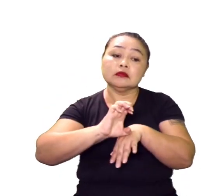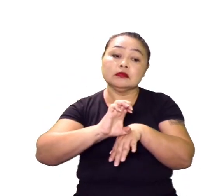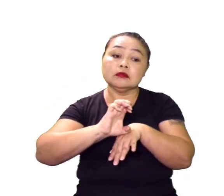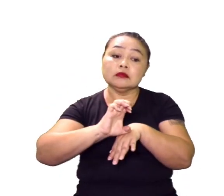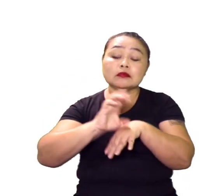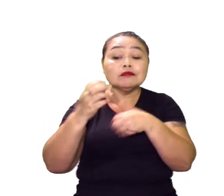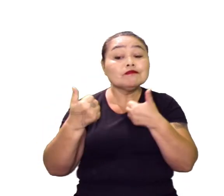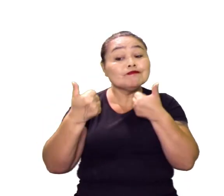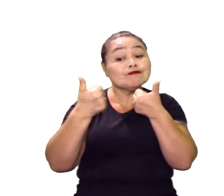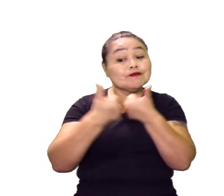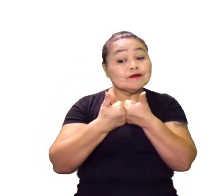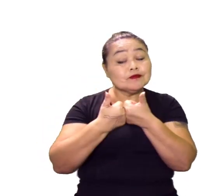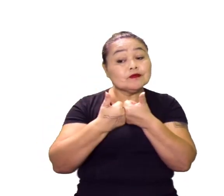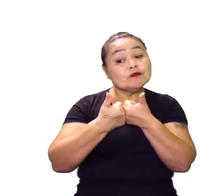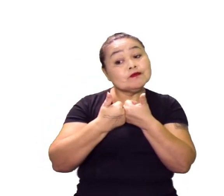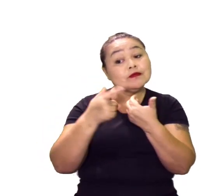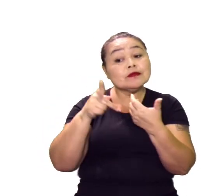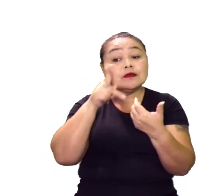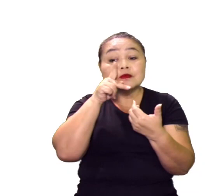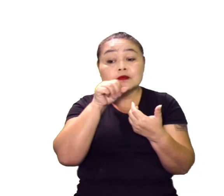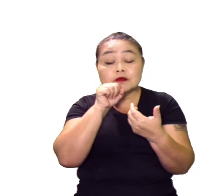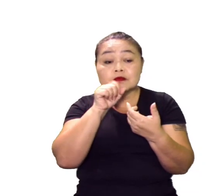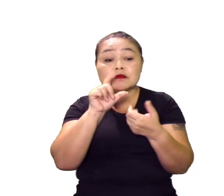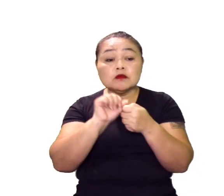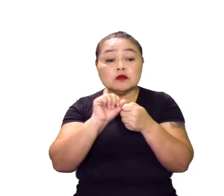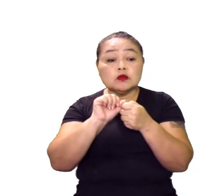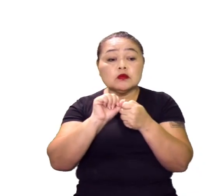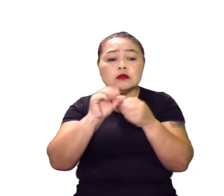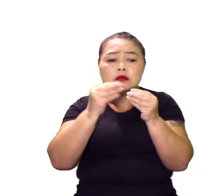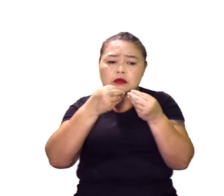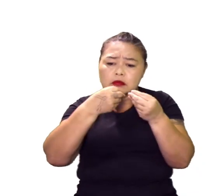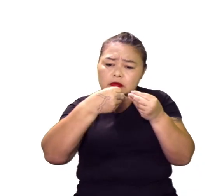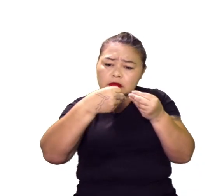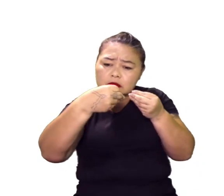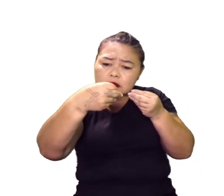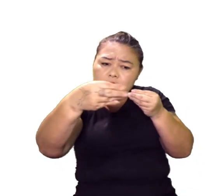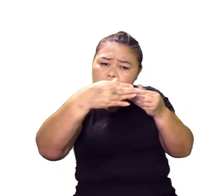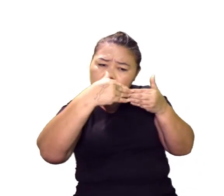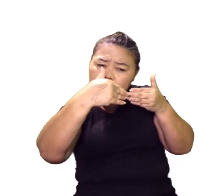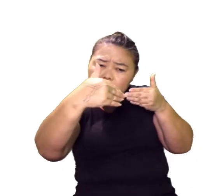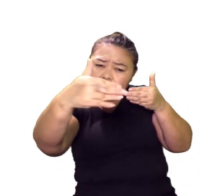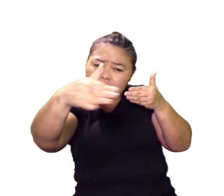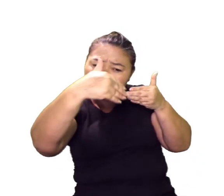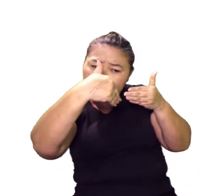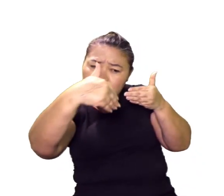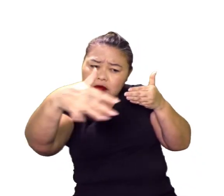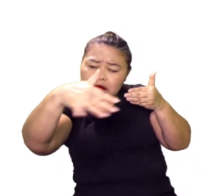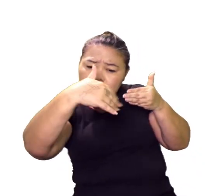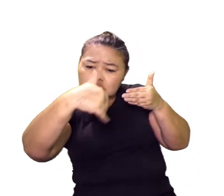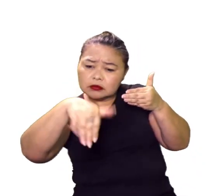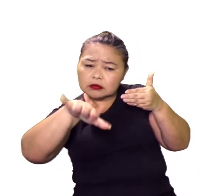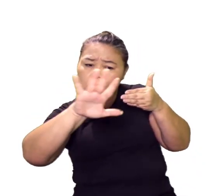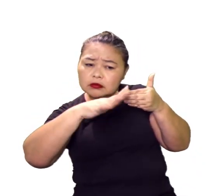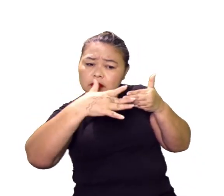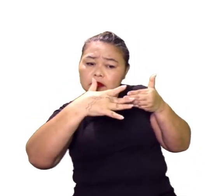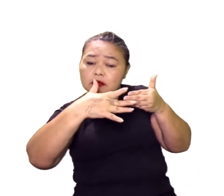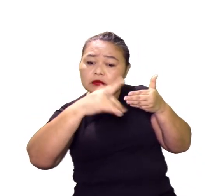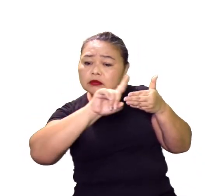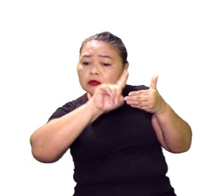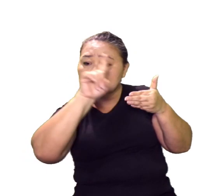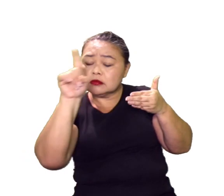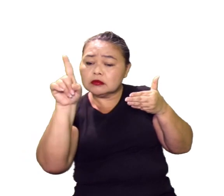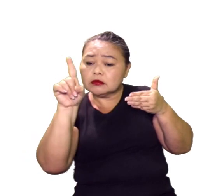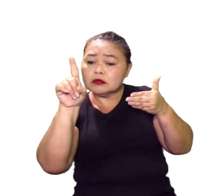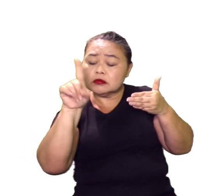aqui próximo também de Porto Velho, e consiste em um prolongamento de um extenso domínio geomorfológico